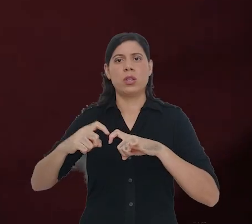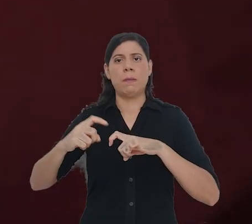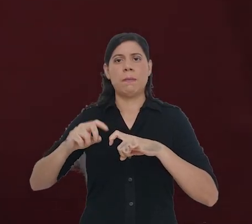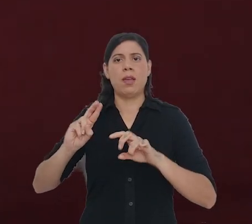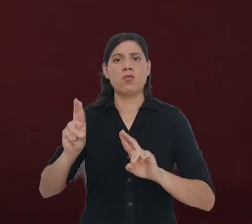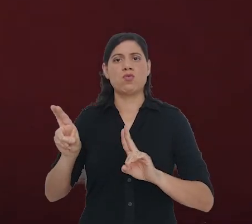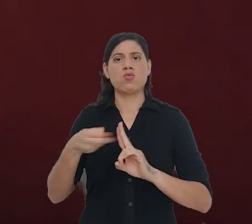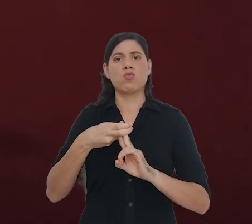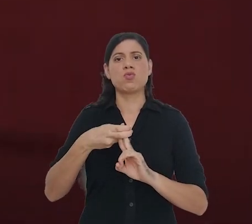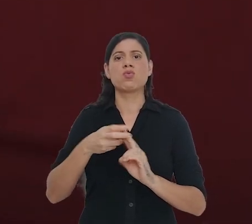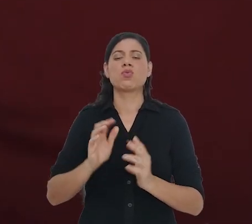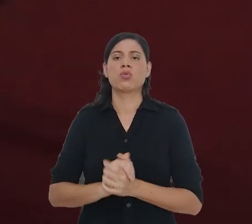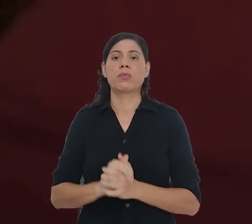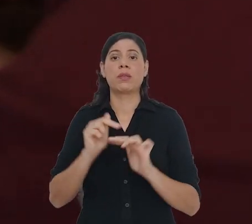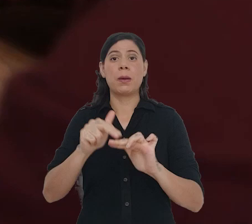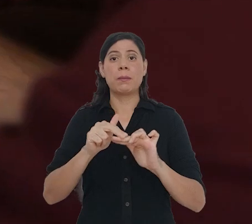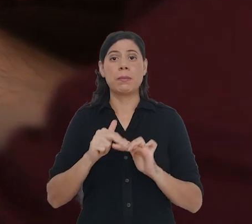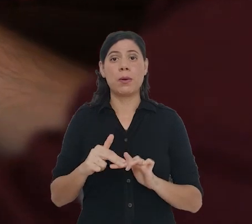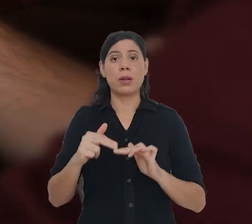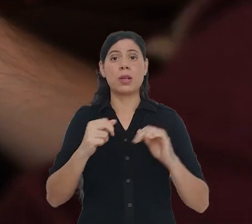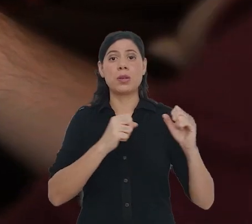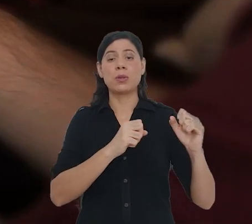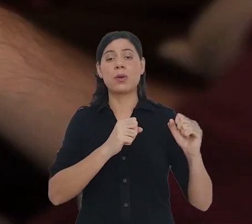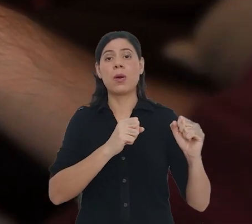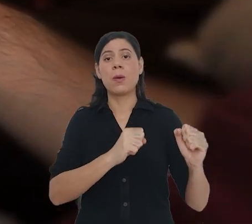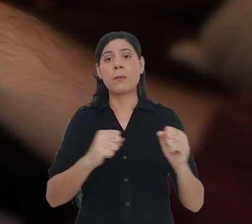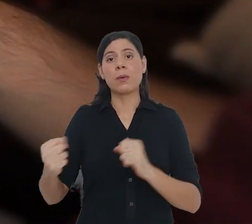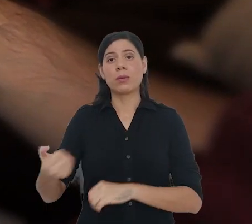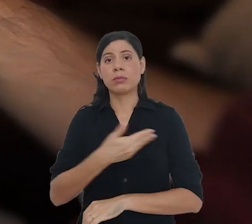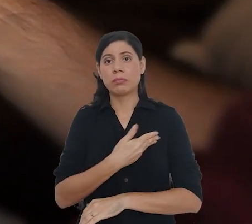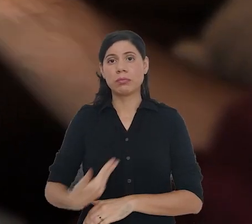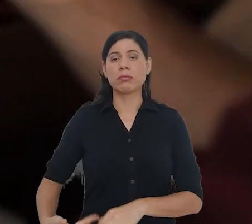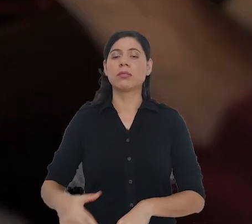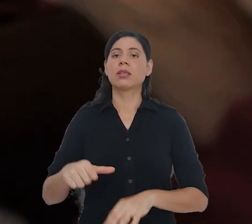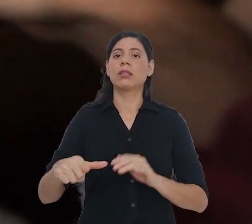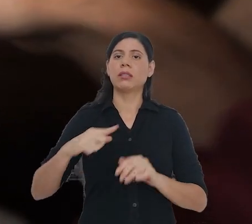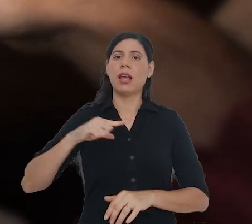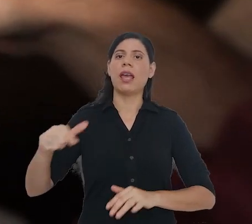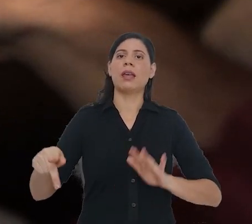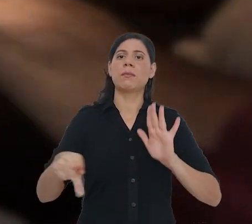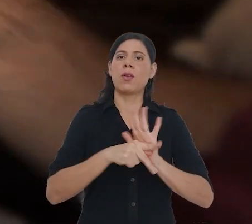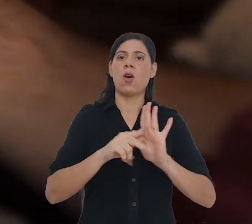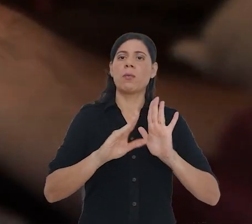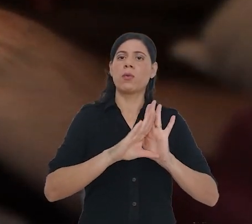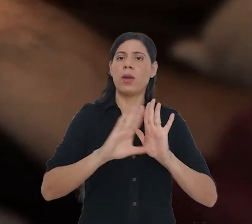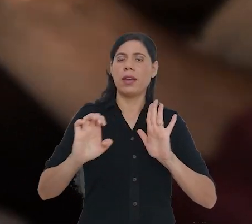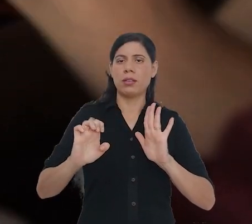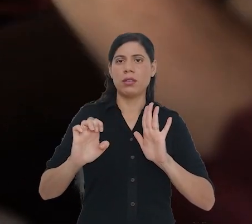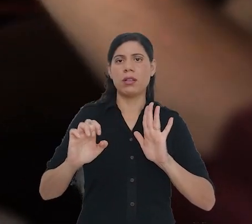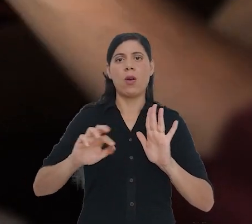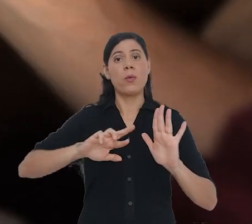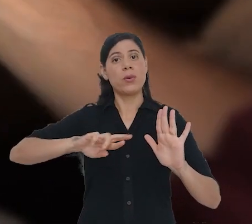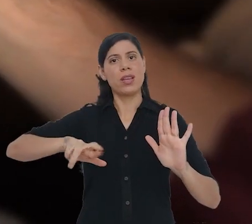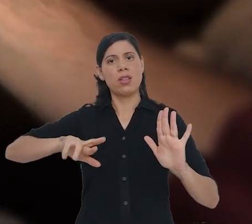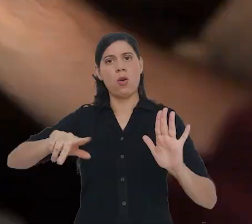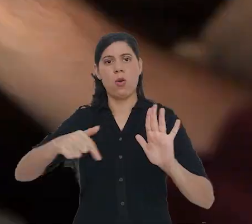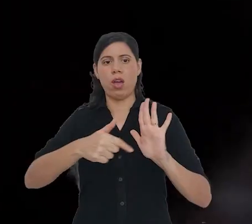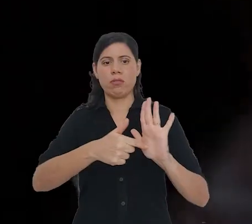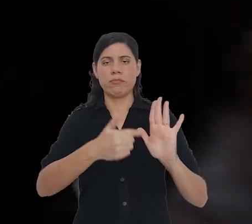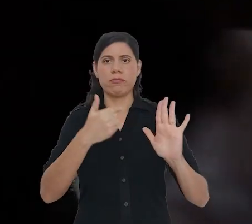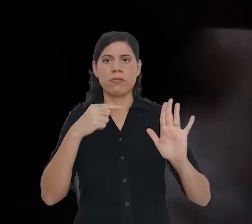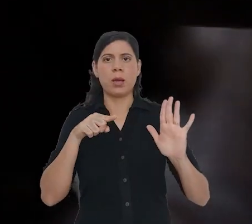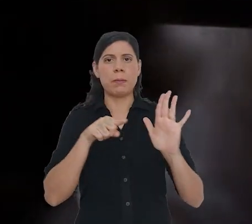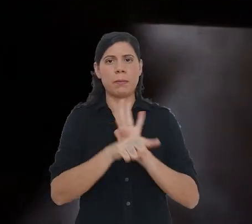Saúde, motivo pelo qual o Poder Público emitiu editais específicos, o que não foi caso do edital